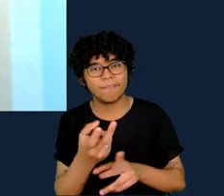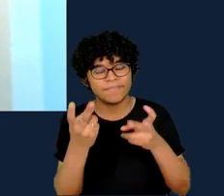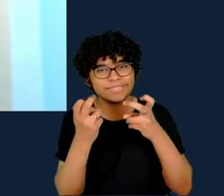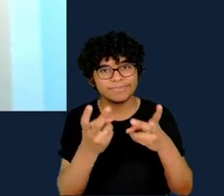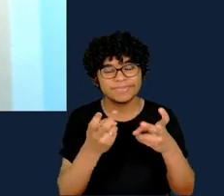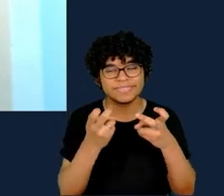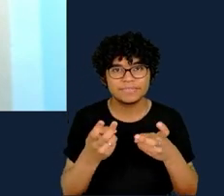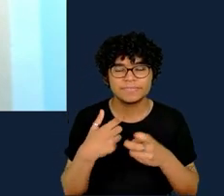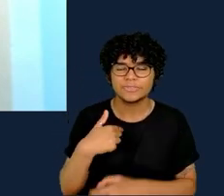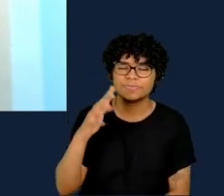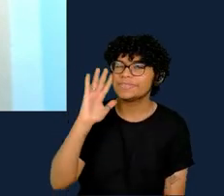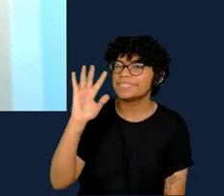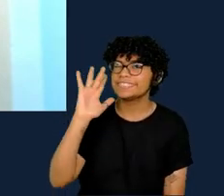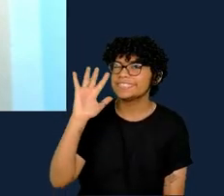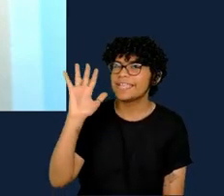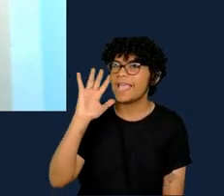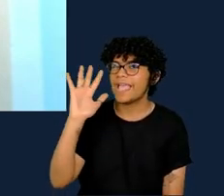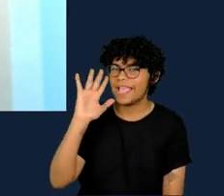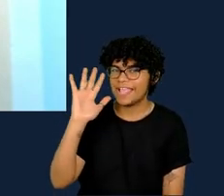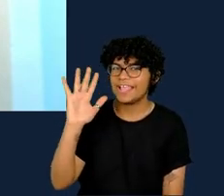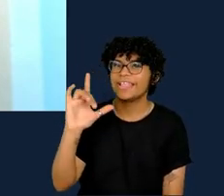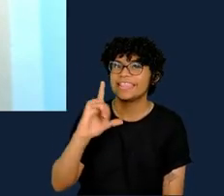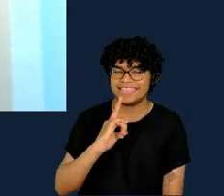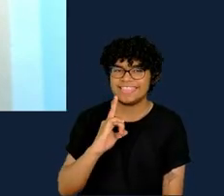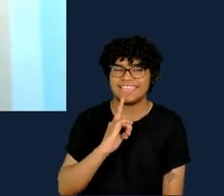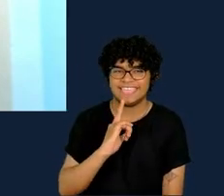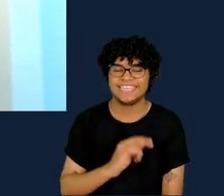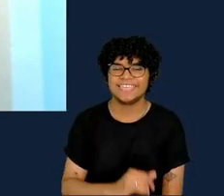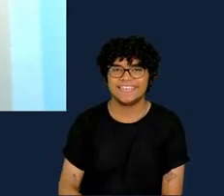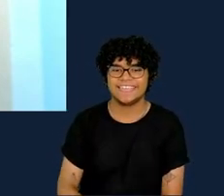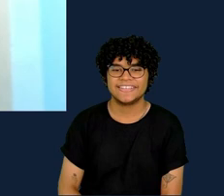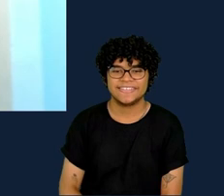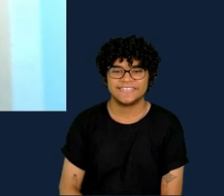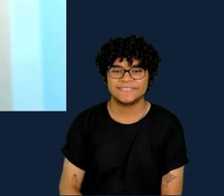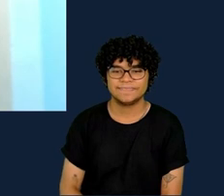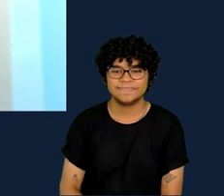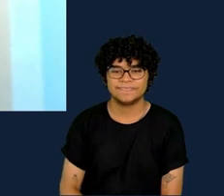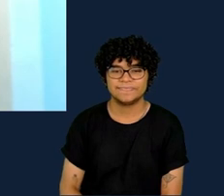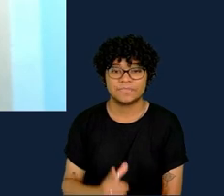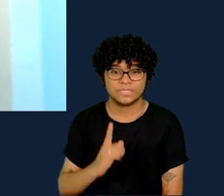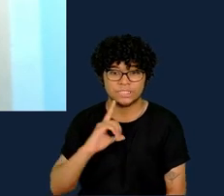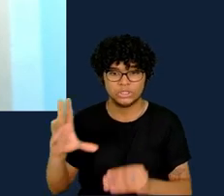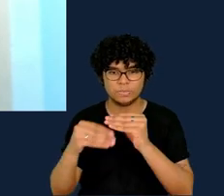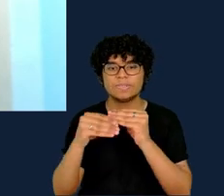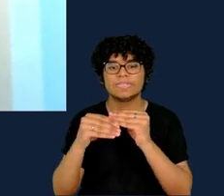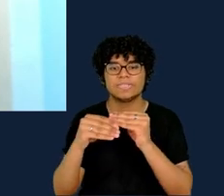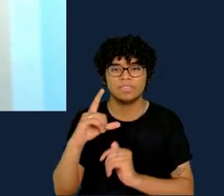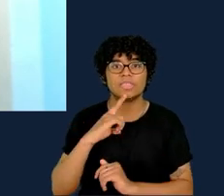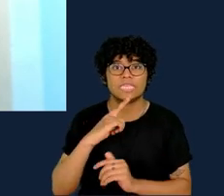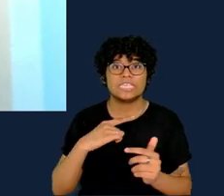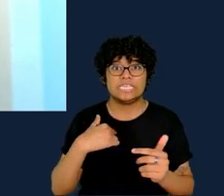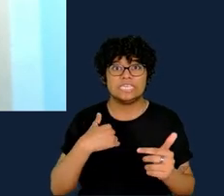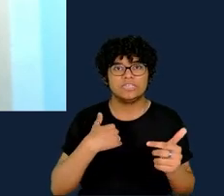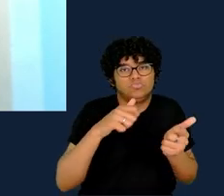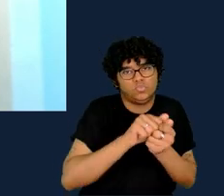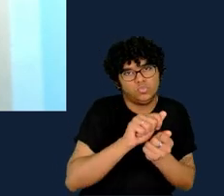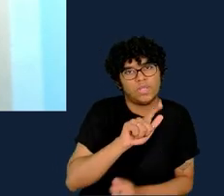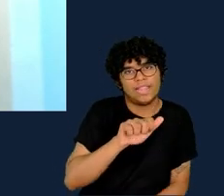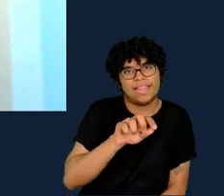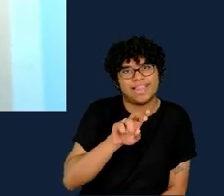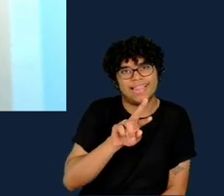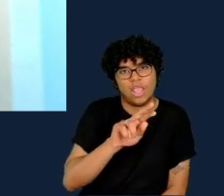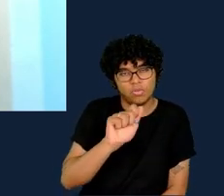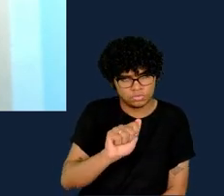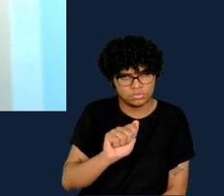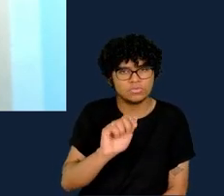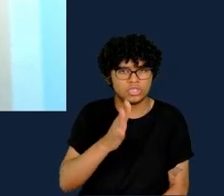principalmente, num trabalho, aqui uma pequena adendo, eu e a Laura, a gente trabalhou muito juntos em projetos, e uma das coisas que a gente